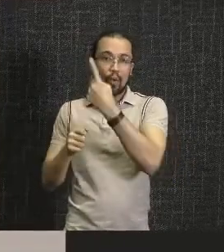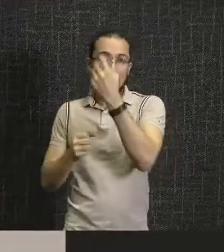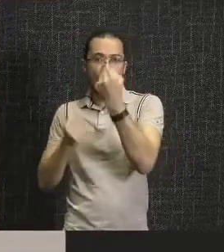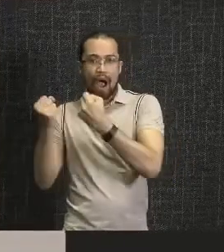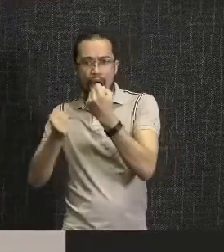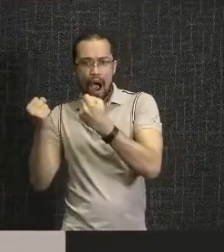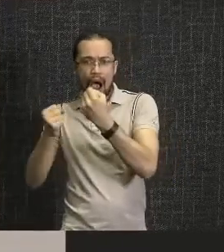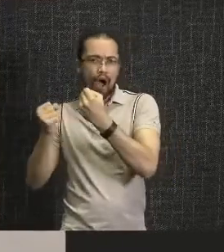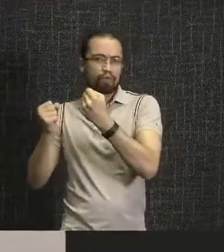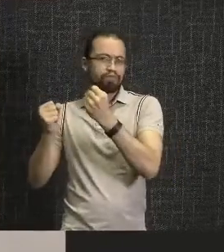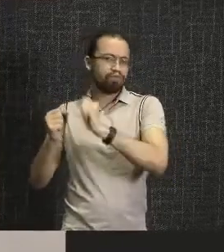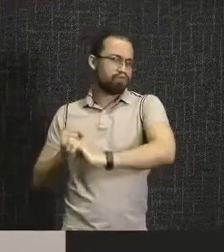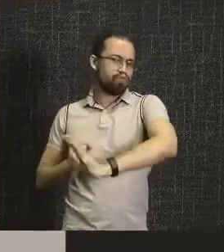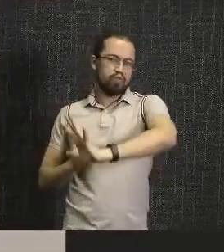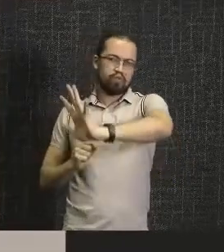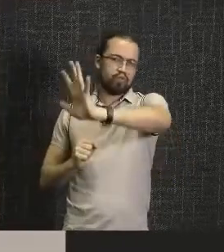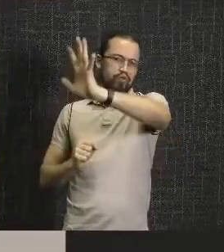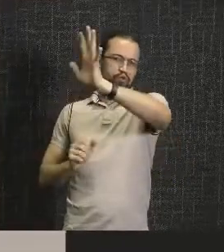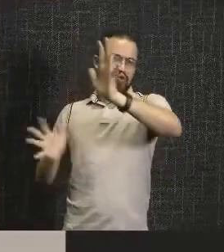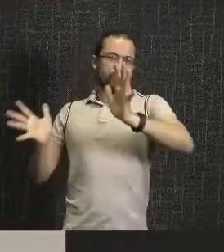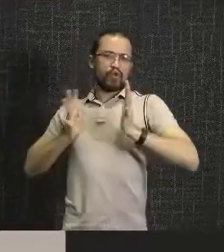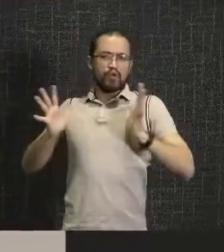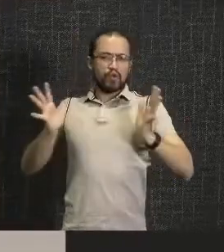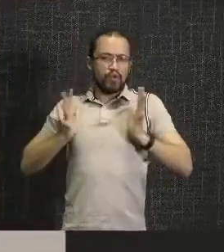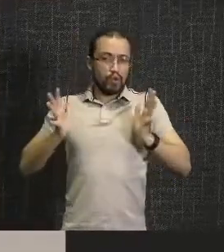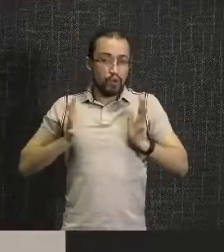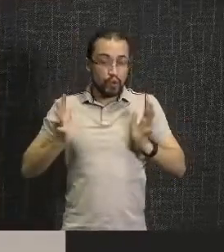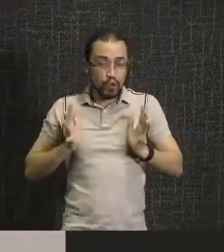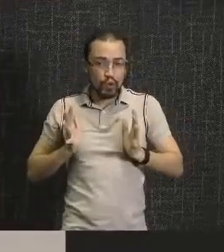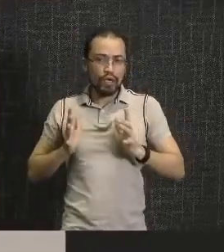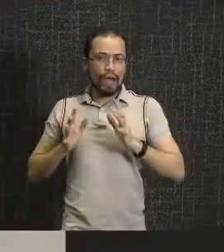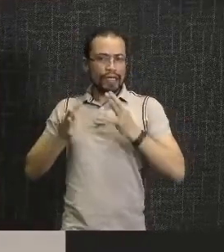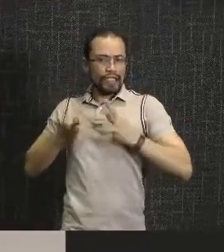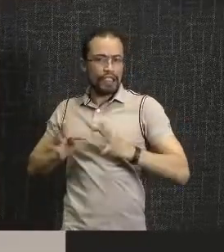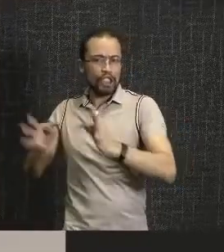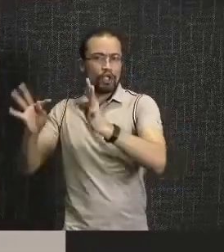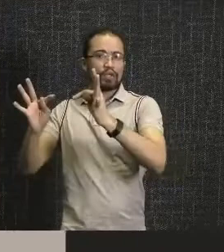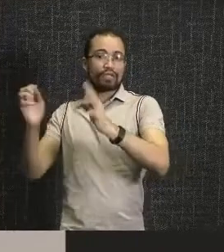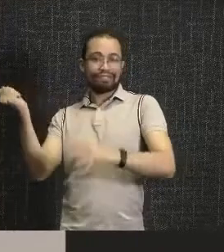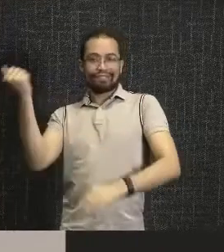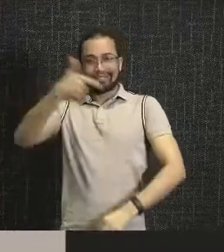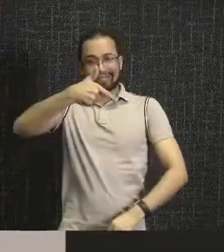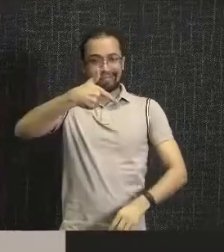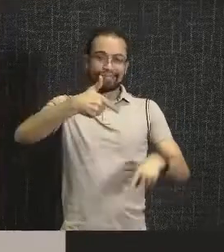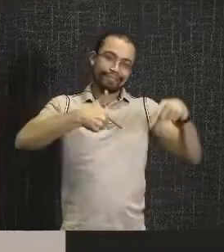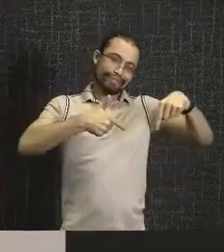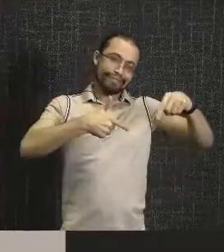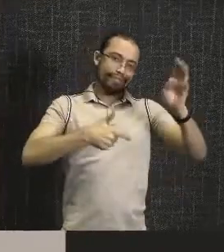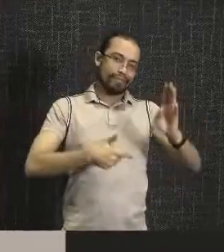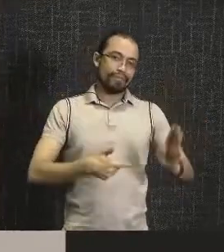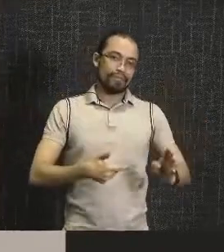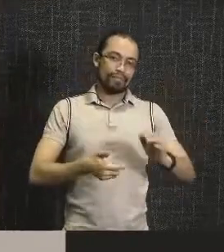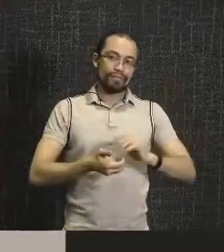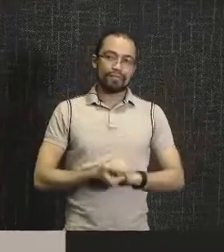valor adicionado, com muito mais tecnologia, todo esse tipo de coisa. Então,